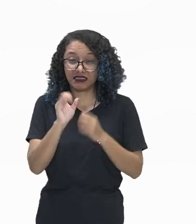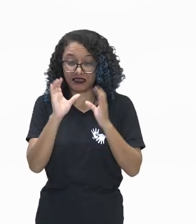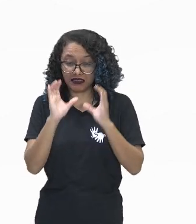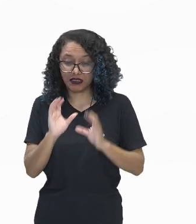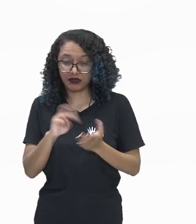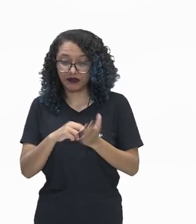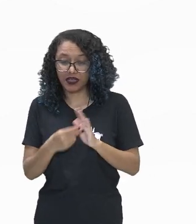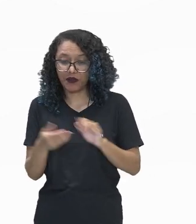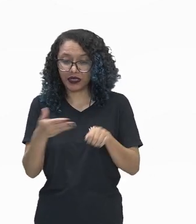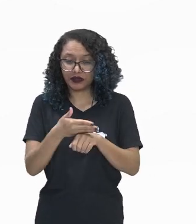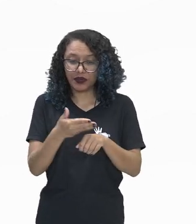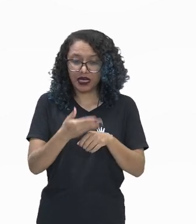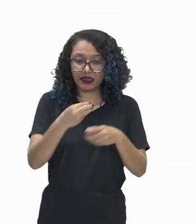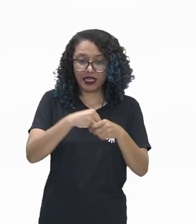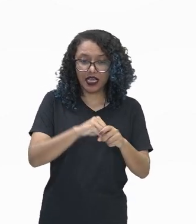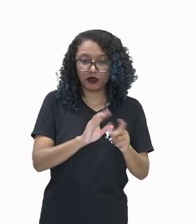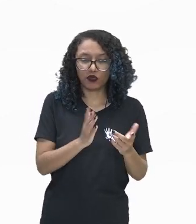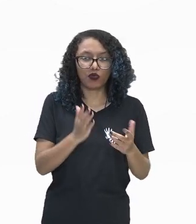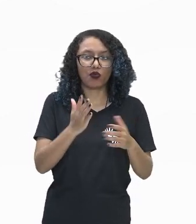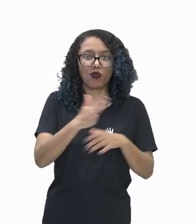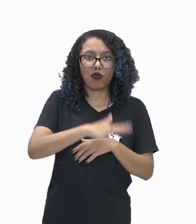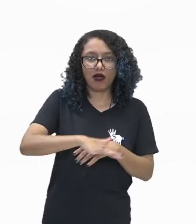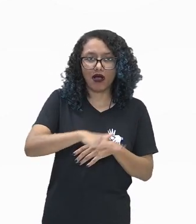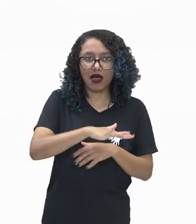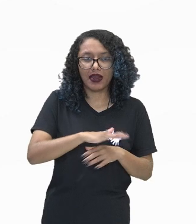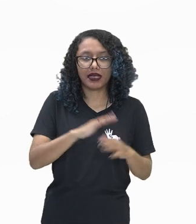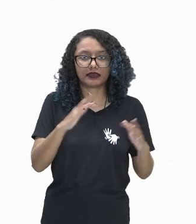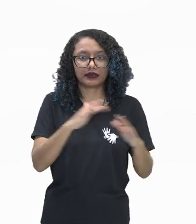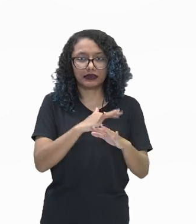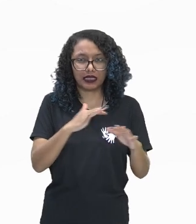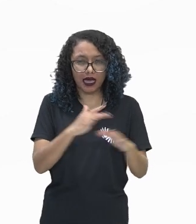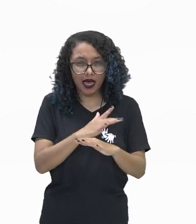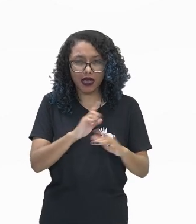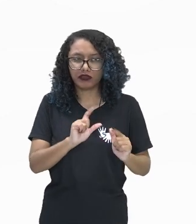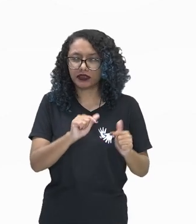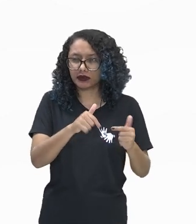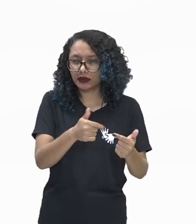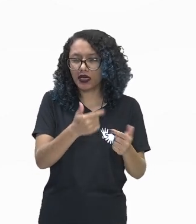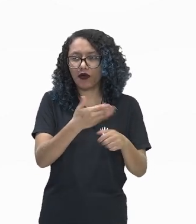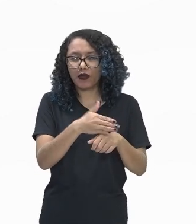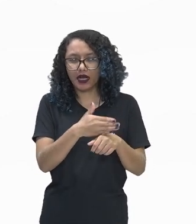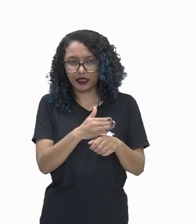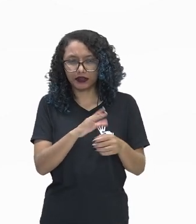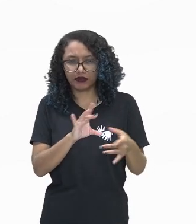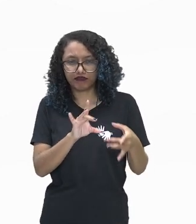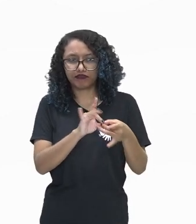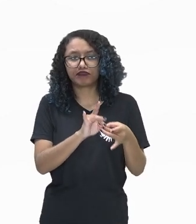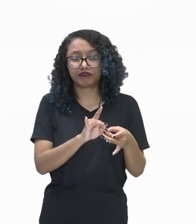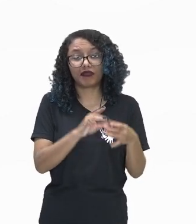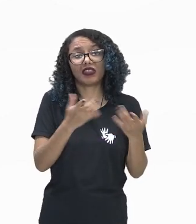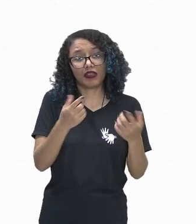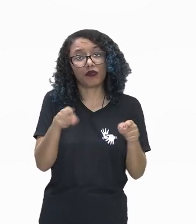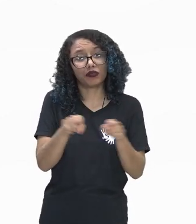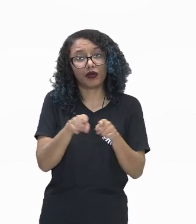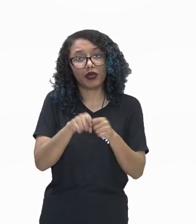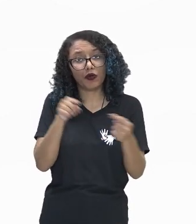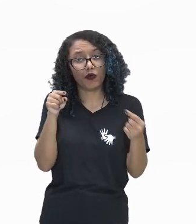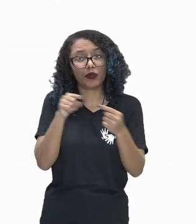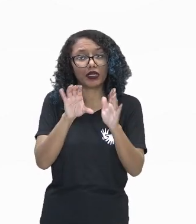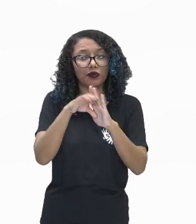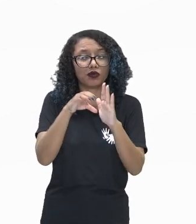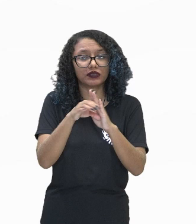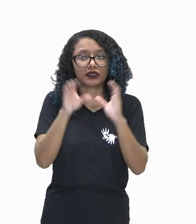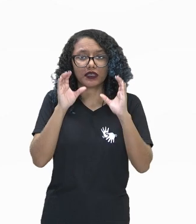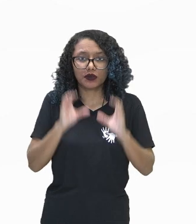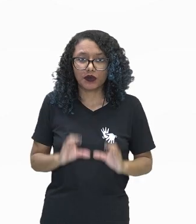da vida da cidade, né, então faz parte também, aí sim, a cidadania. Né?